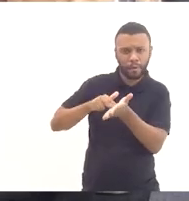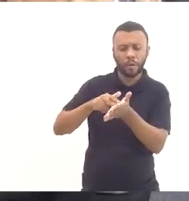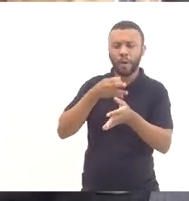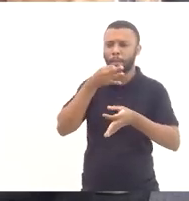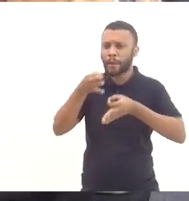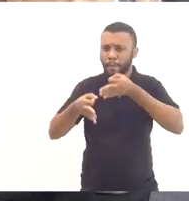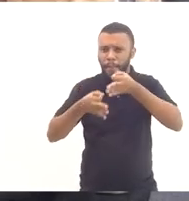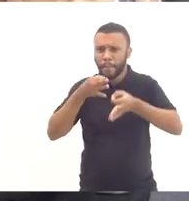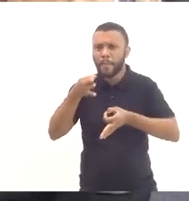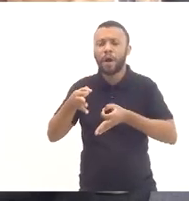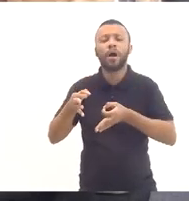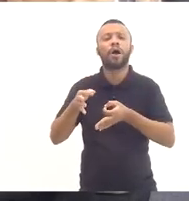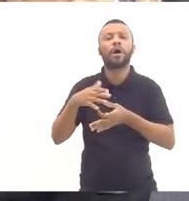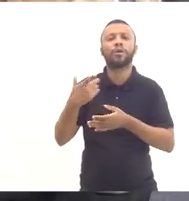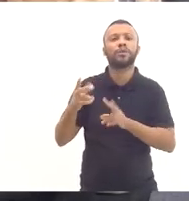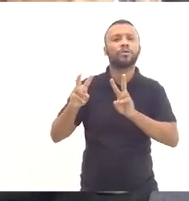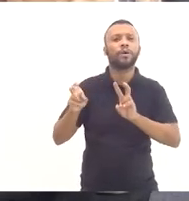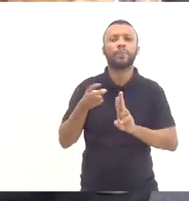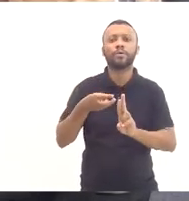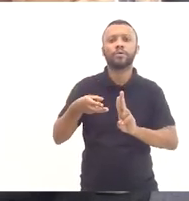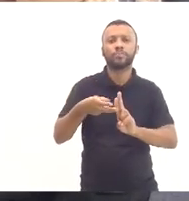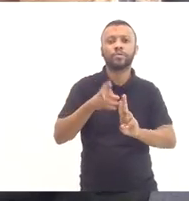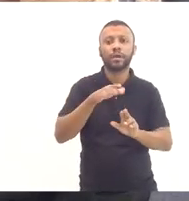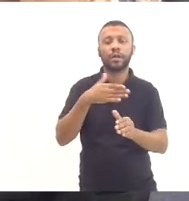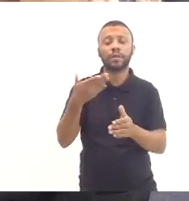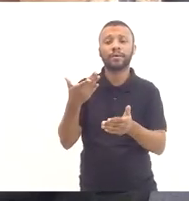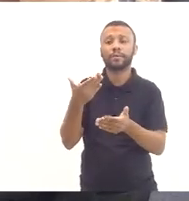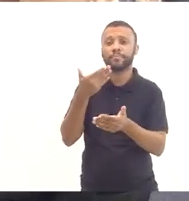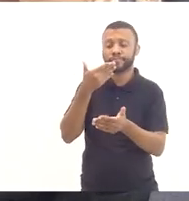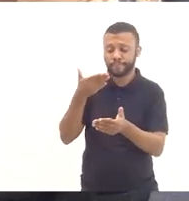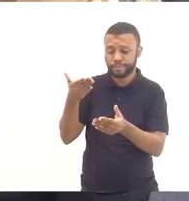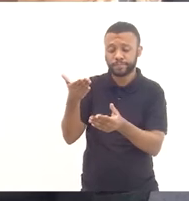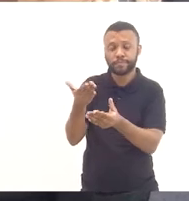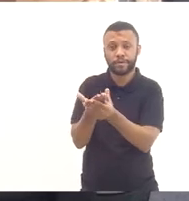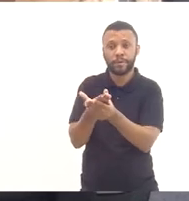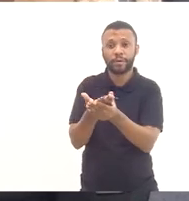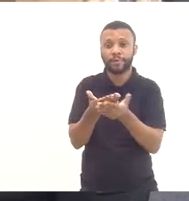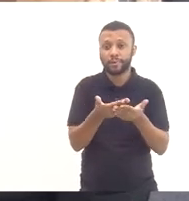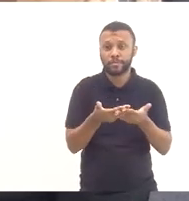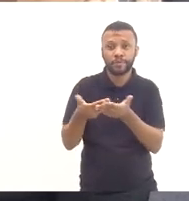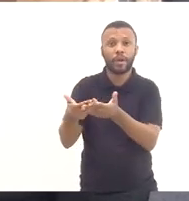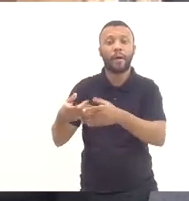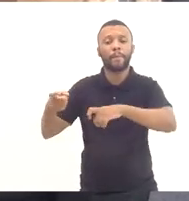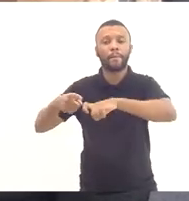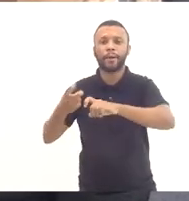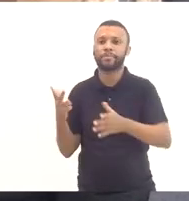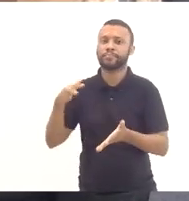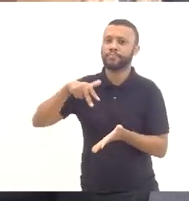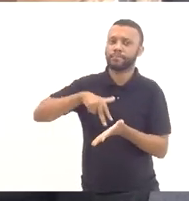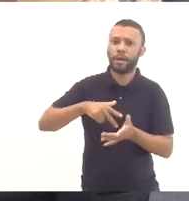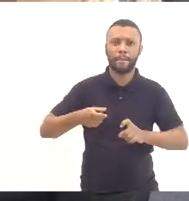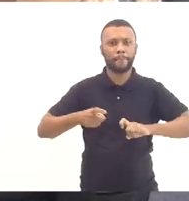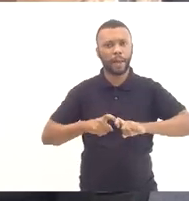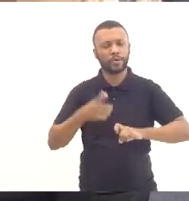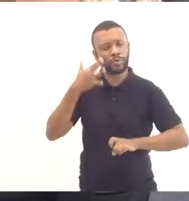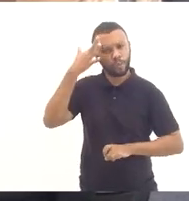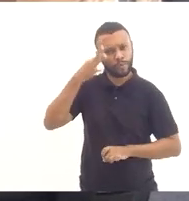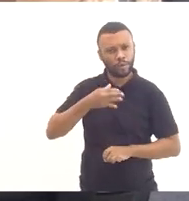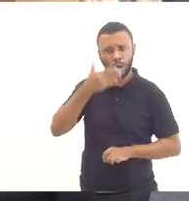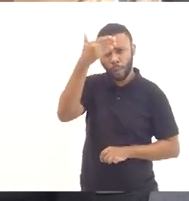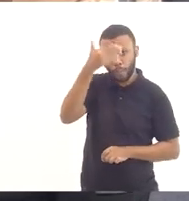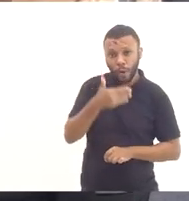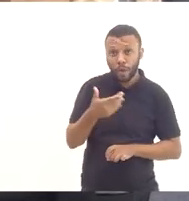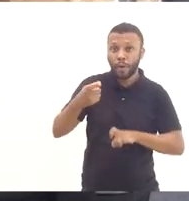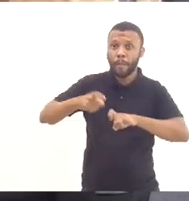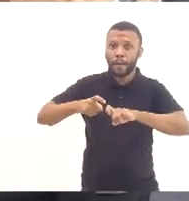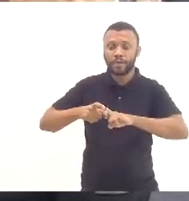SUS e tal e ele me chamou os médicos a comparecer em juízo assim super compreendeu a causa ele constatou que os